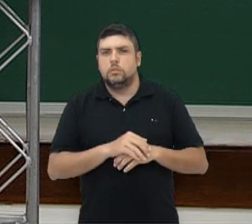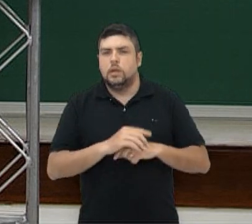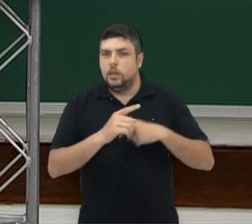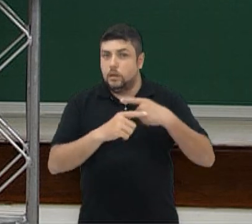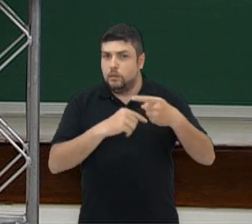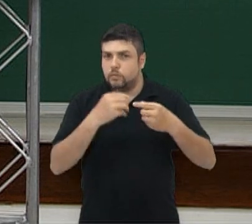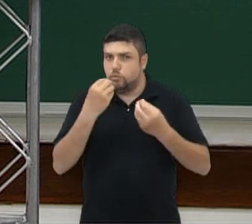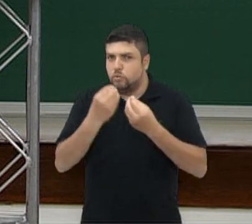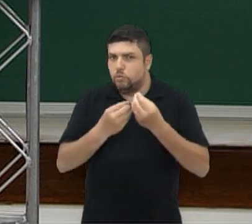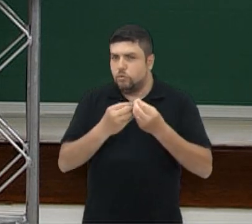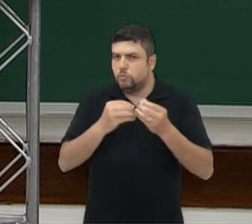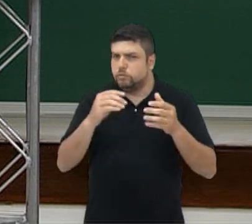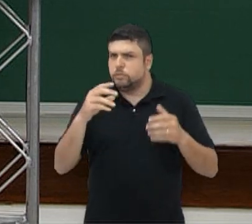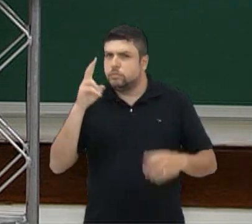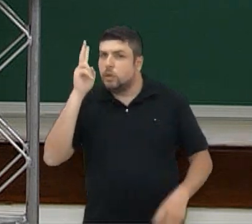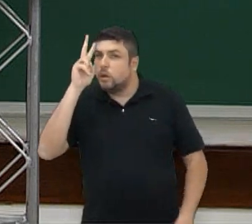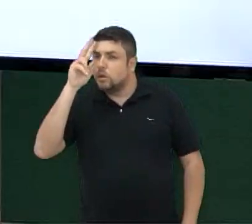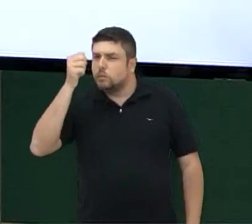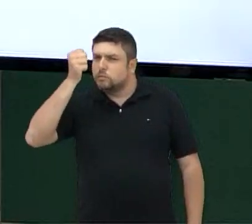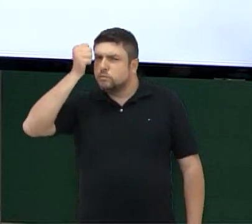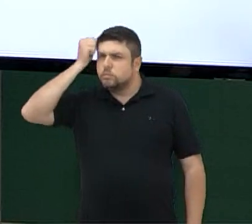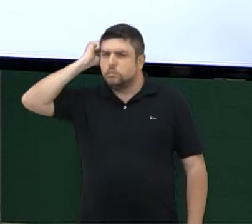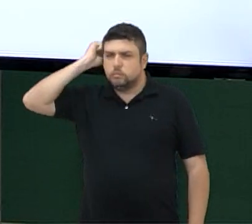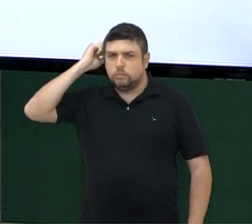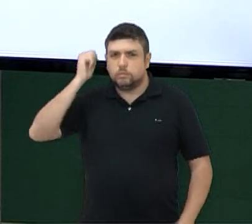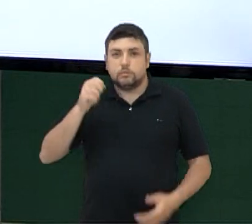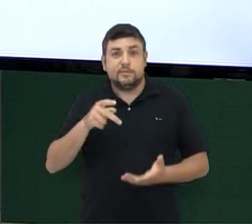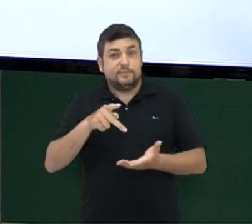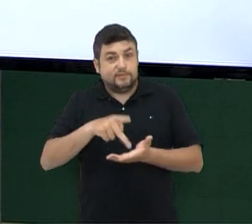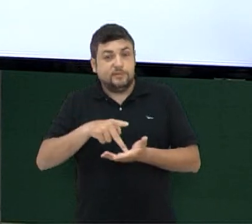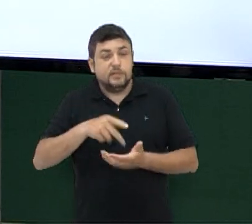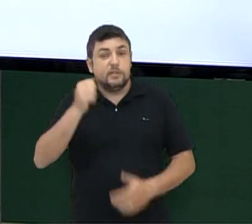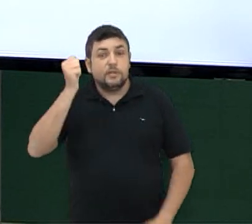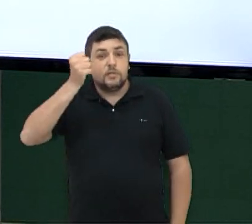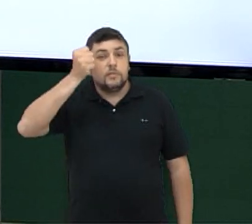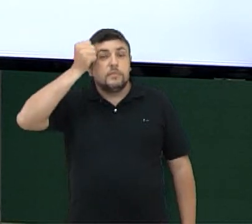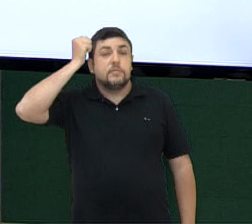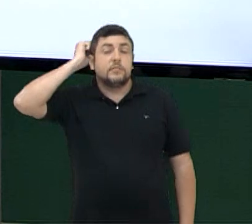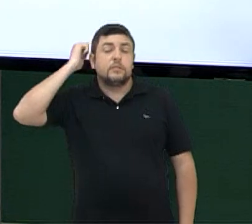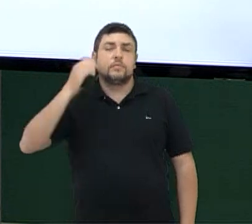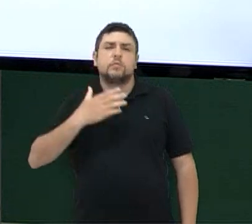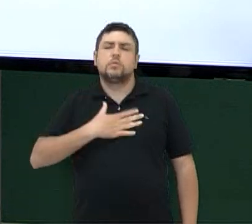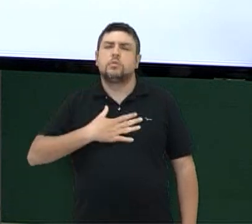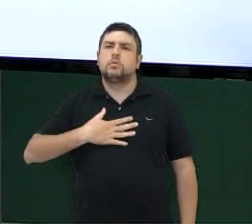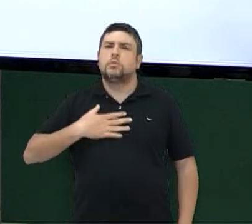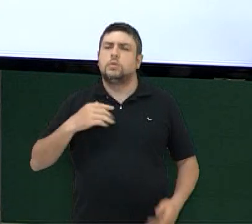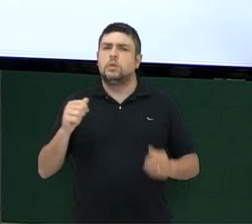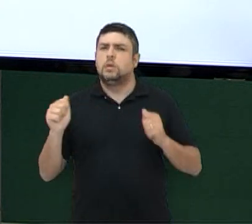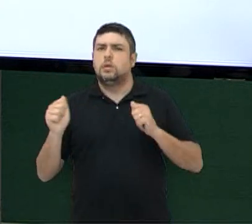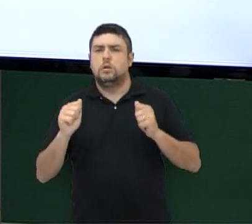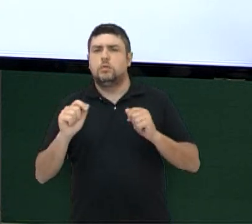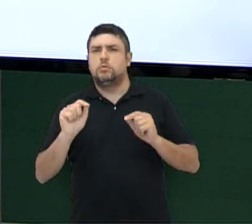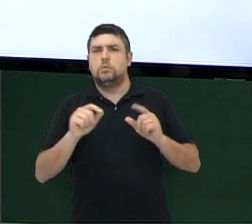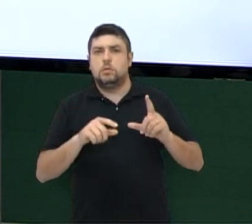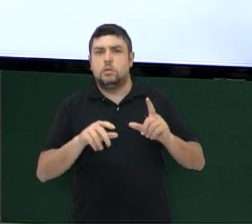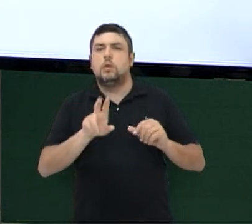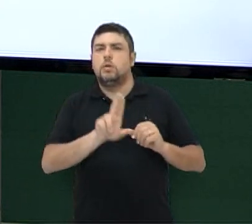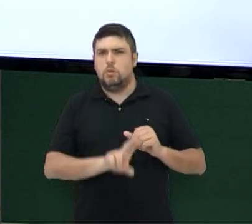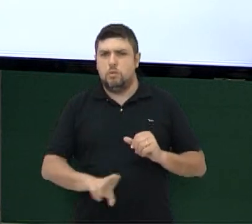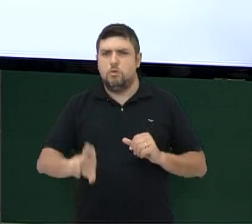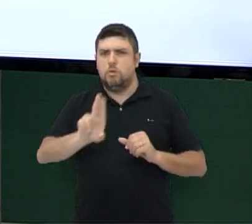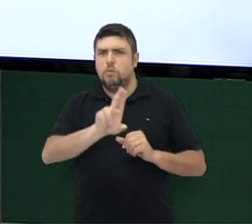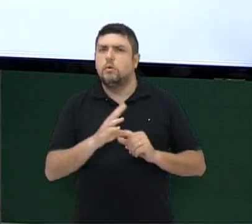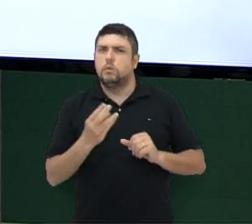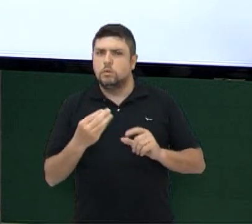gente associa vestibular. Os vestibulares, eles adoram associar a questão de gráficos, né? Eles relacionam